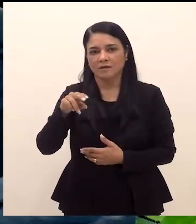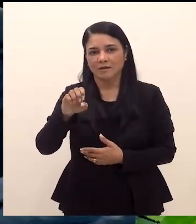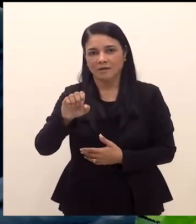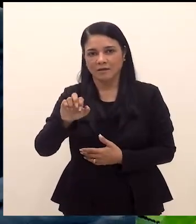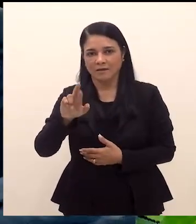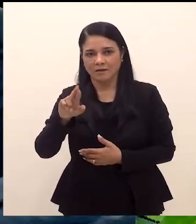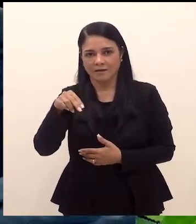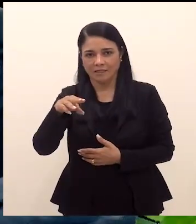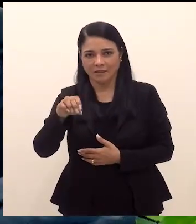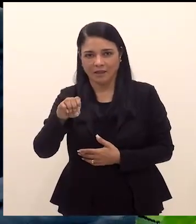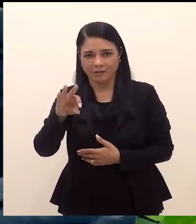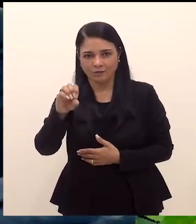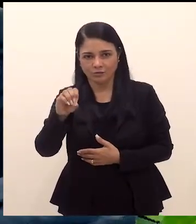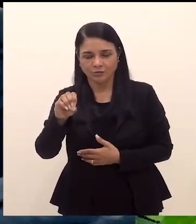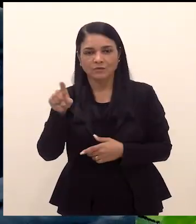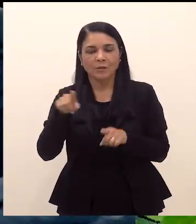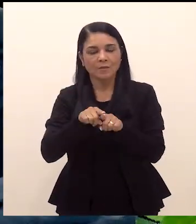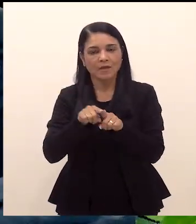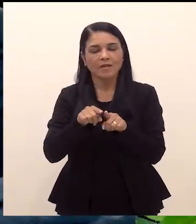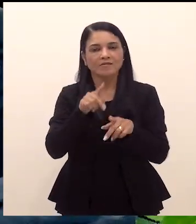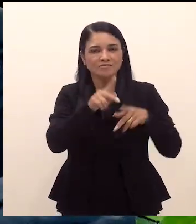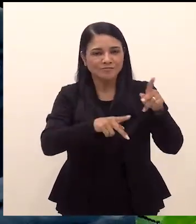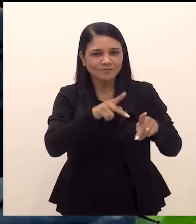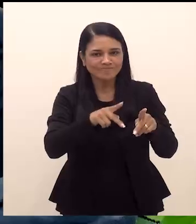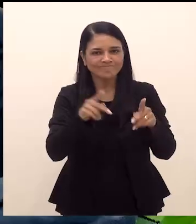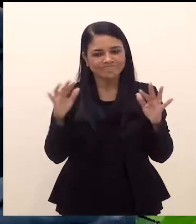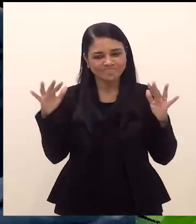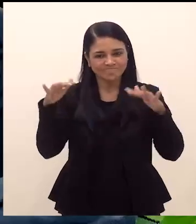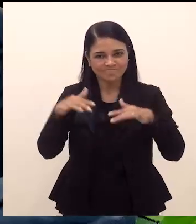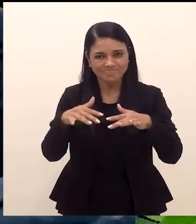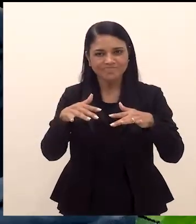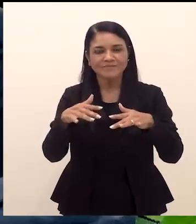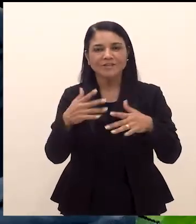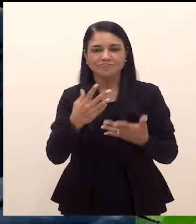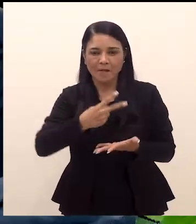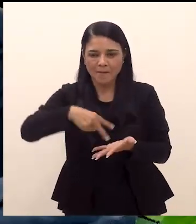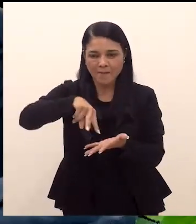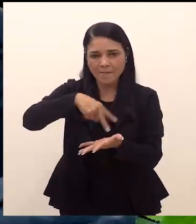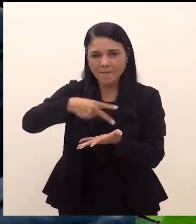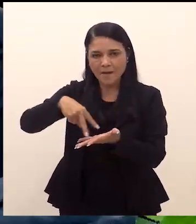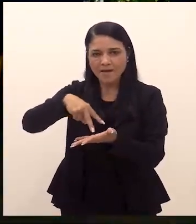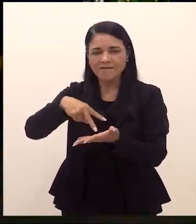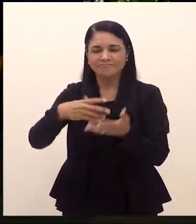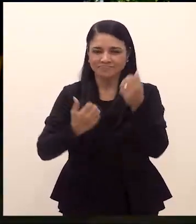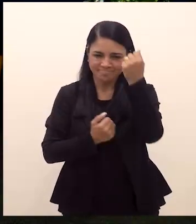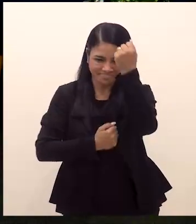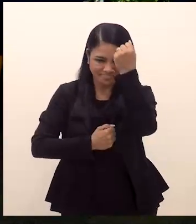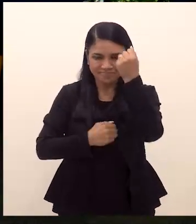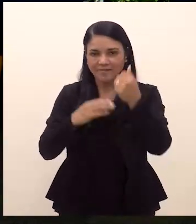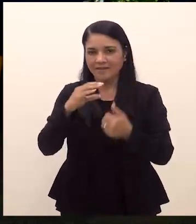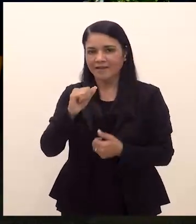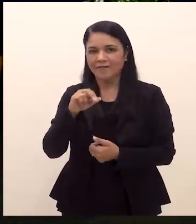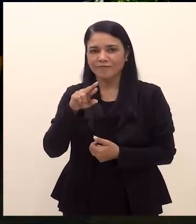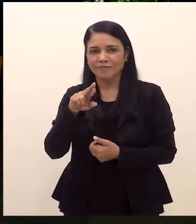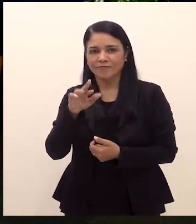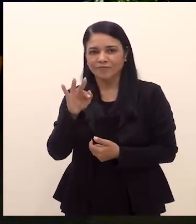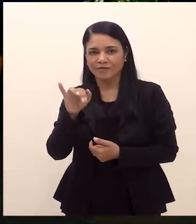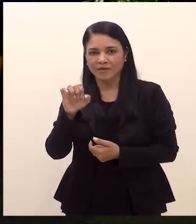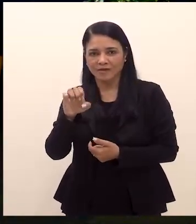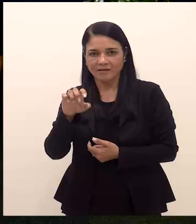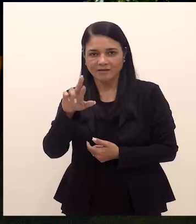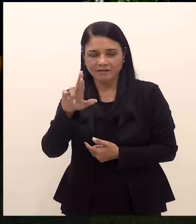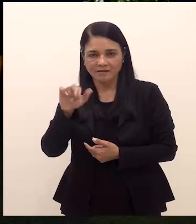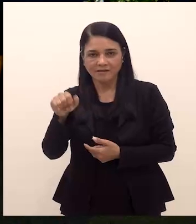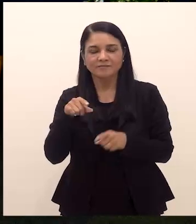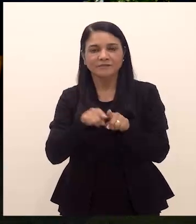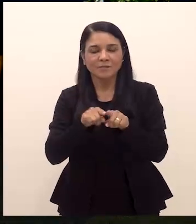promete aproximar o público do clima das rodas de choro e dos salões de gafieira. Obrigado, gente, por vocês estarem com a gente.